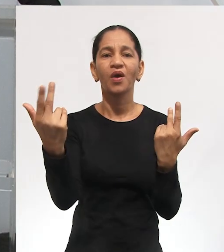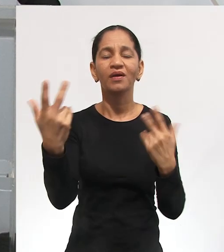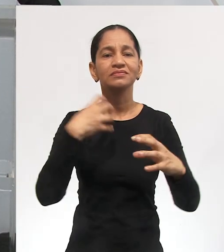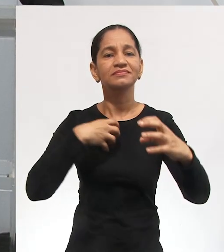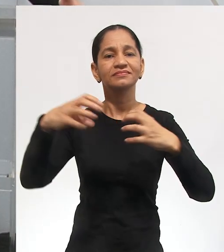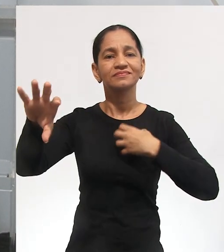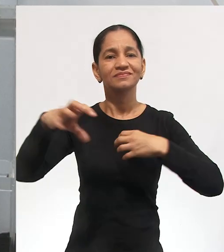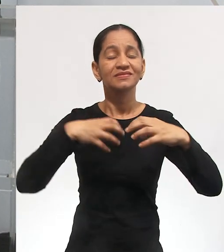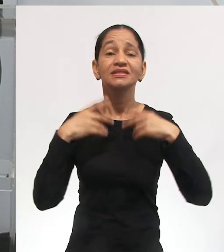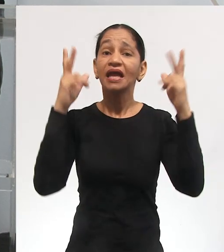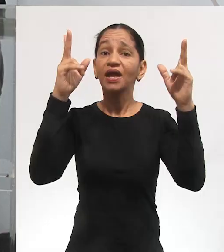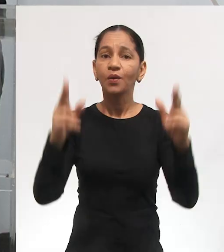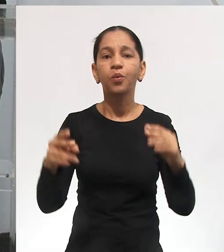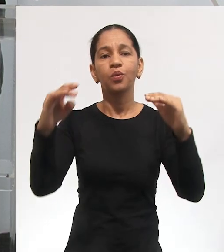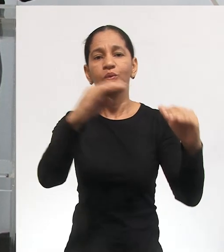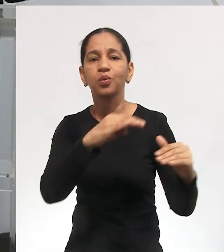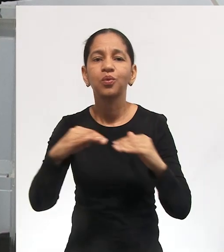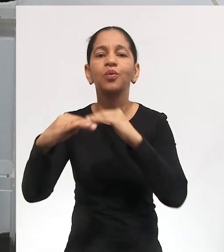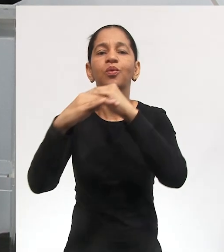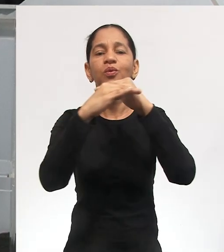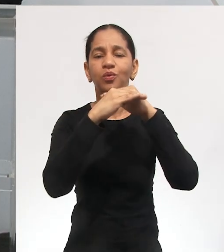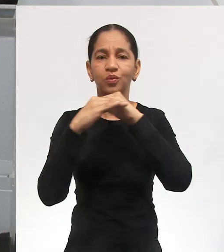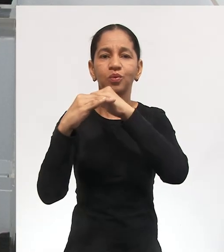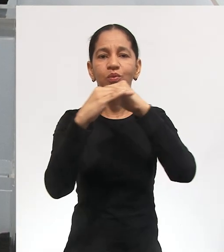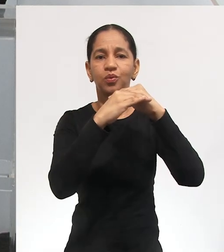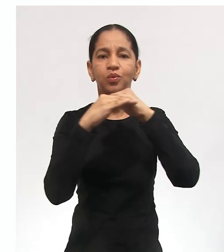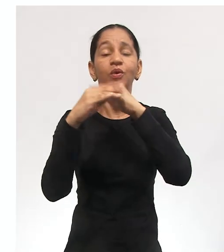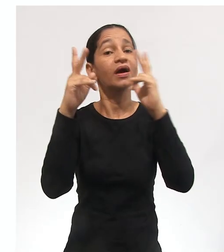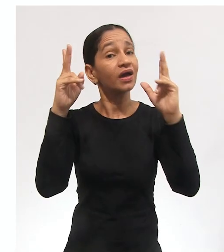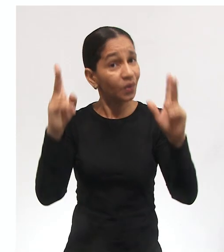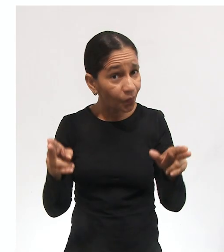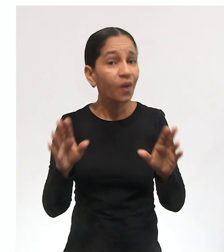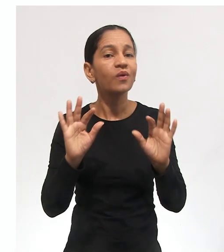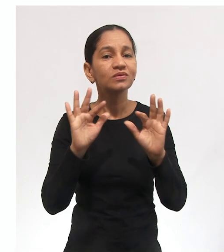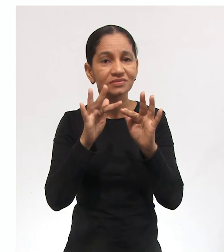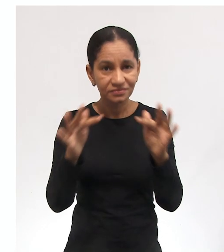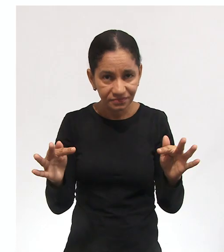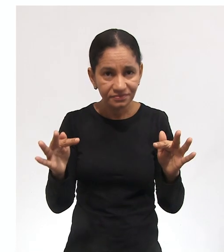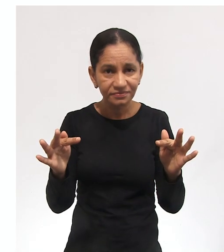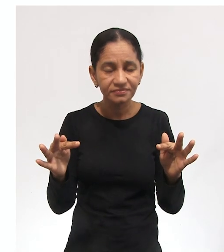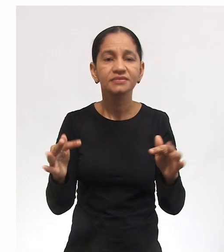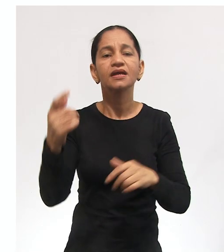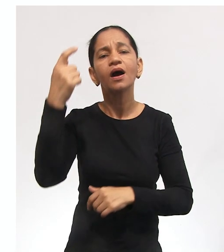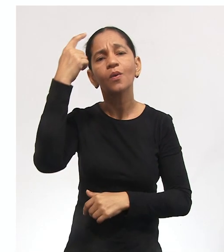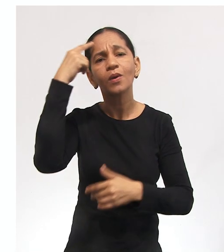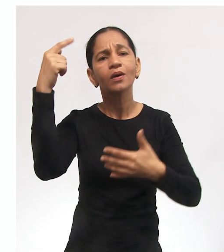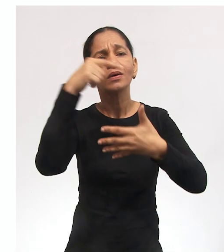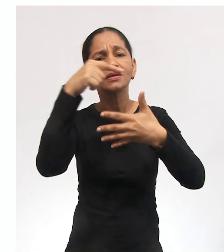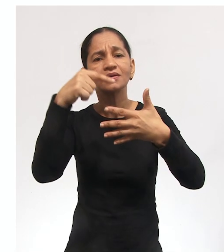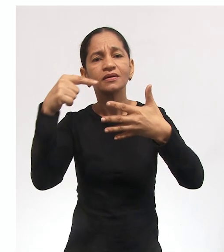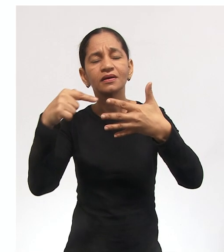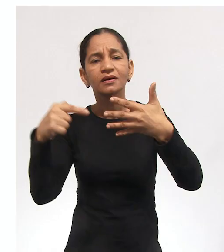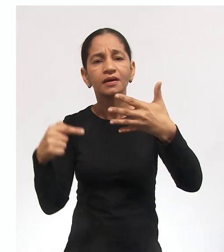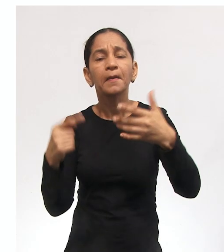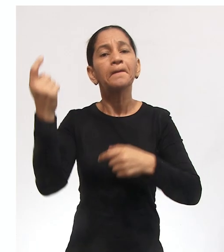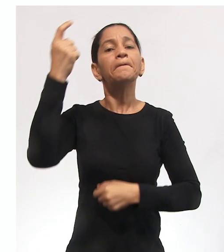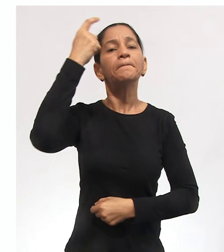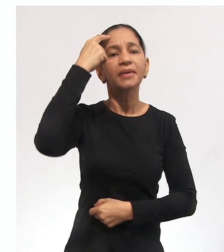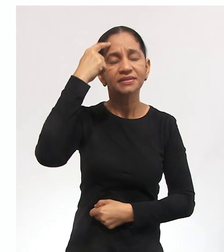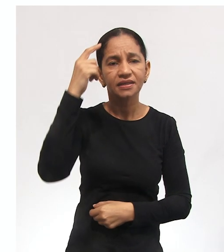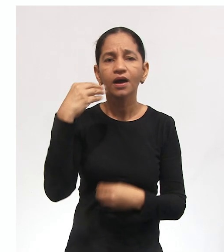empresa anterior. Todo mundo igualmente responsável. Requisitos para a gente pensar em